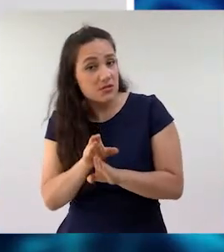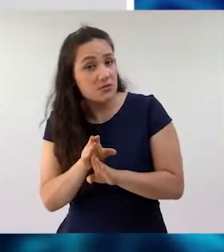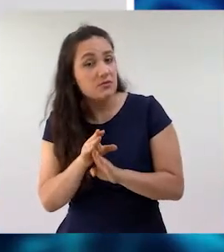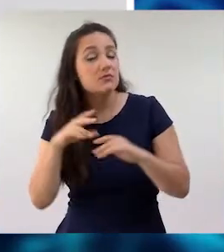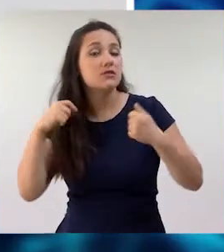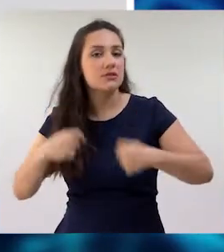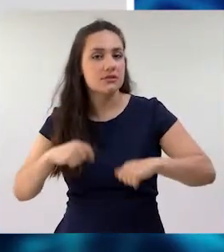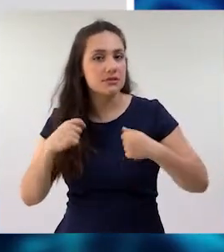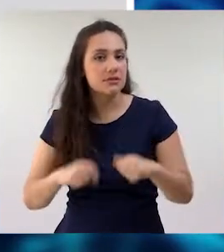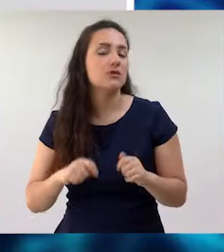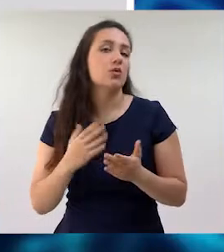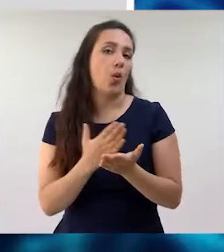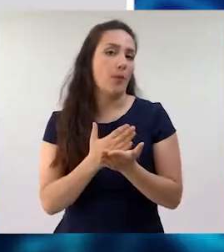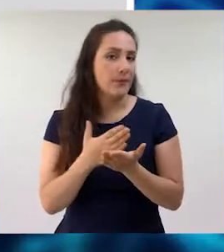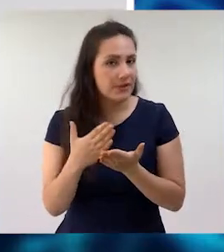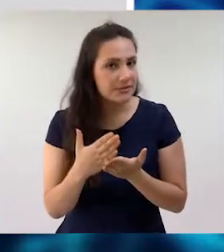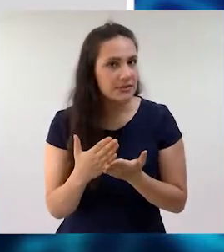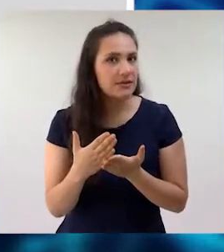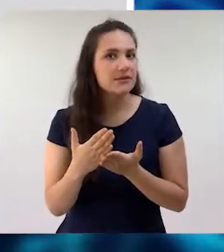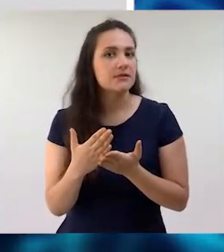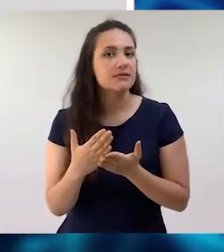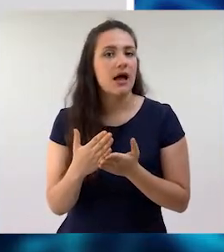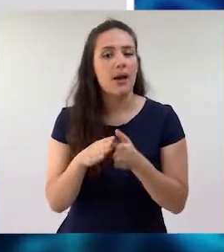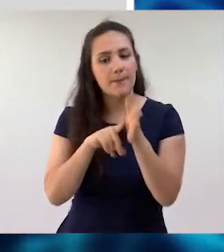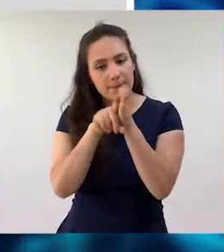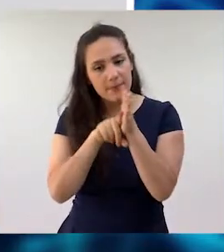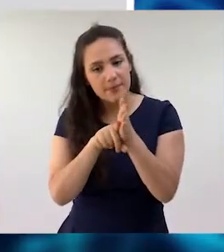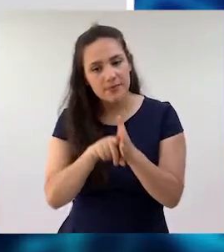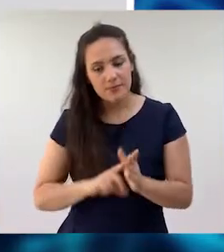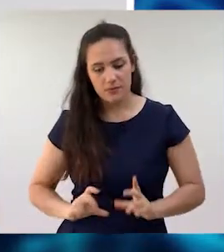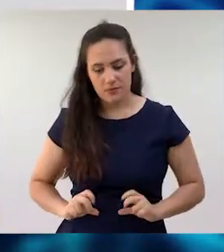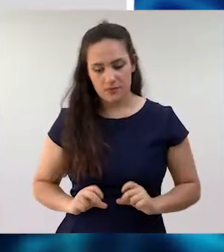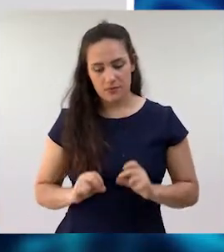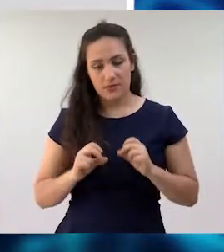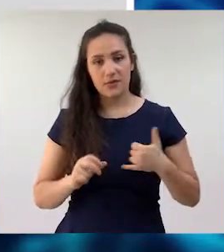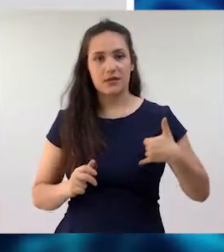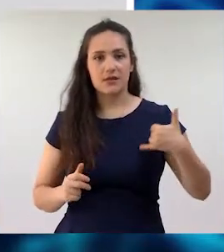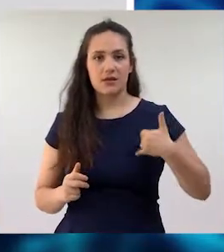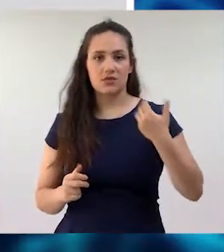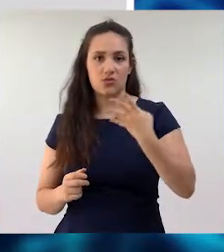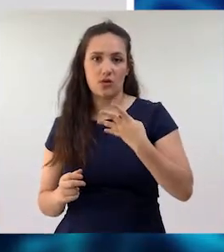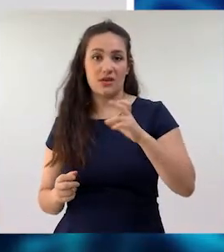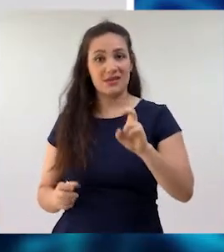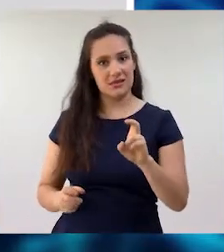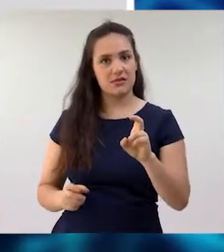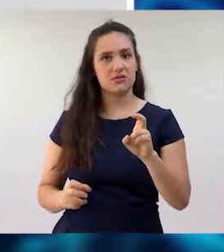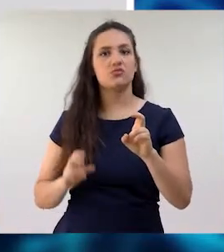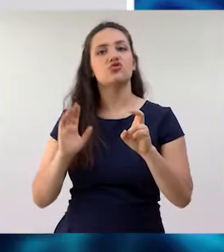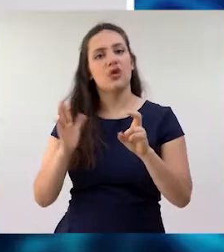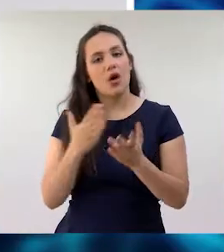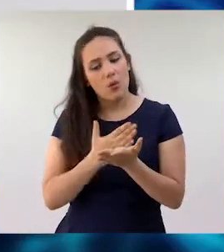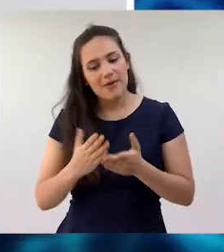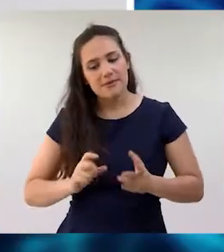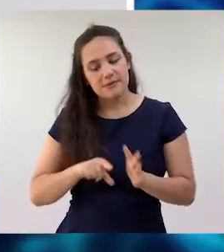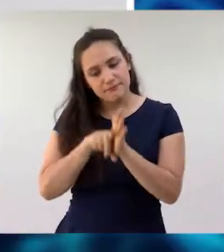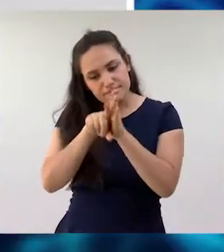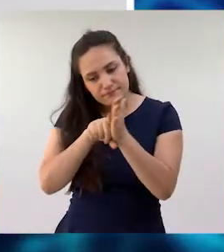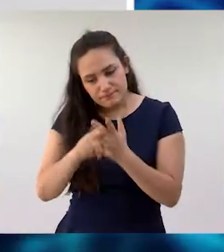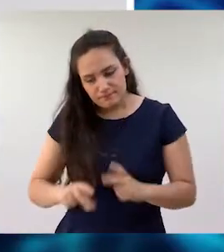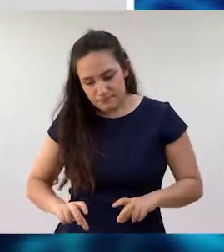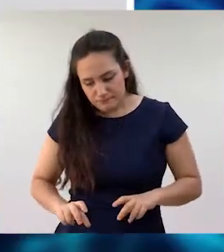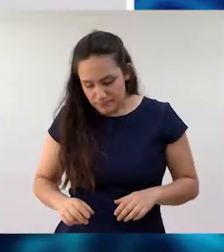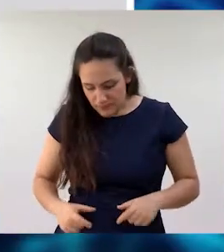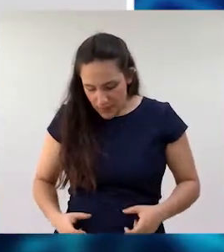orientação de que a gente comece a pesquisar o câncer de intestino a partir dos 45 anos. E por